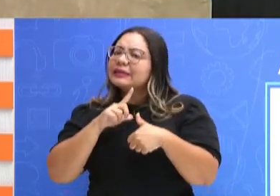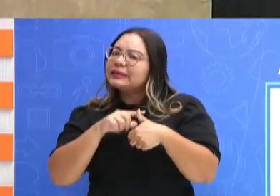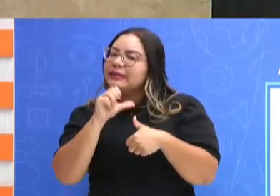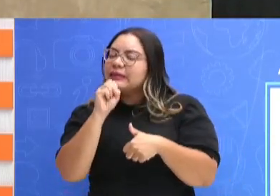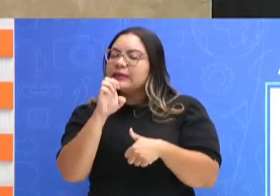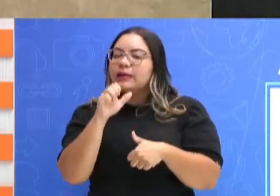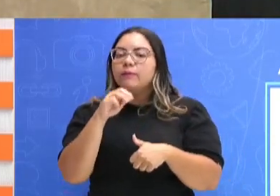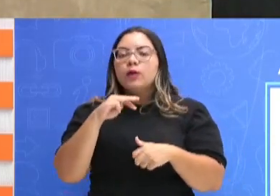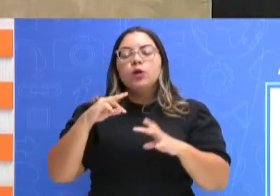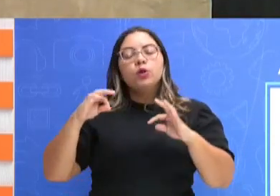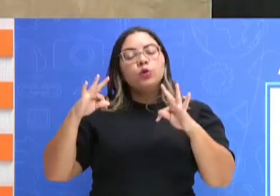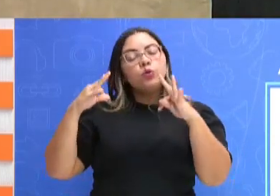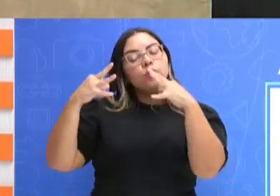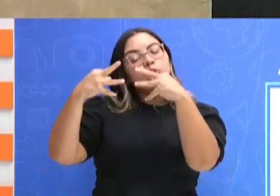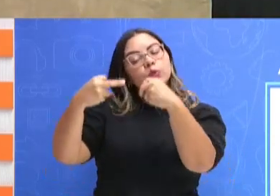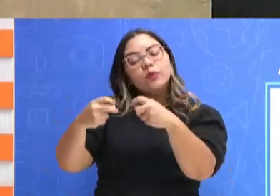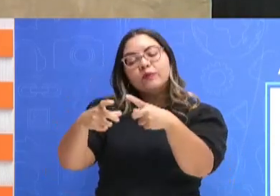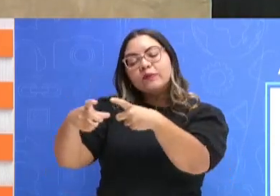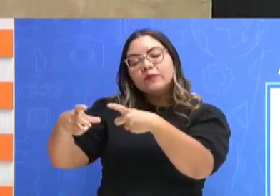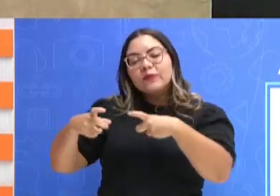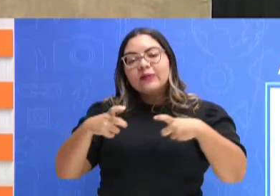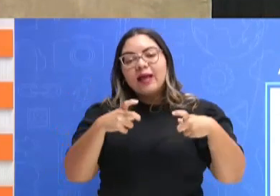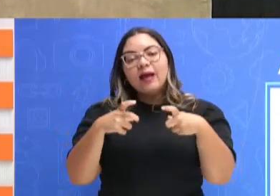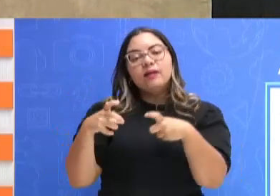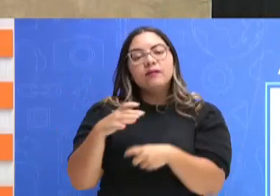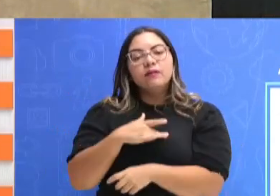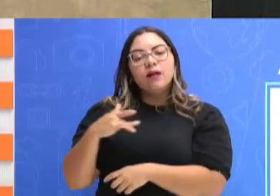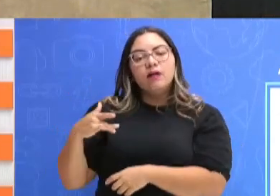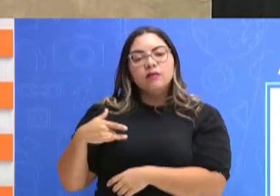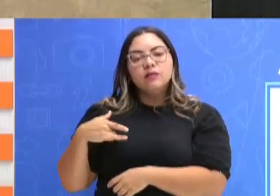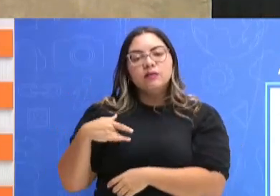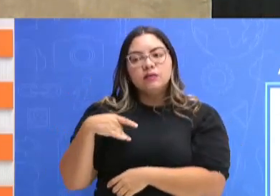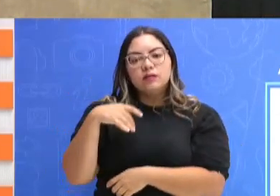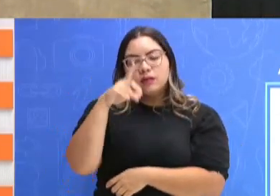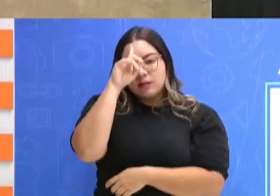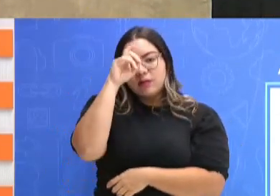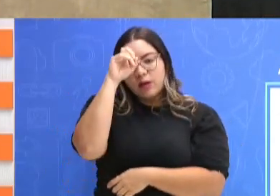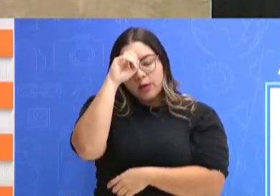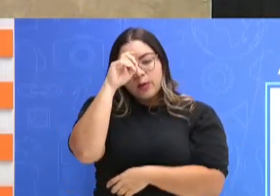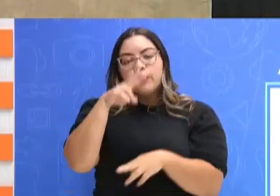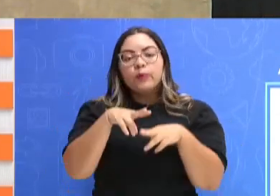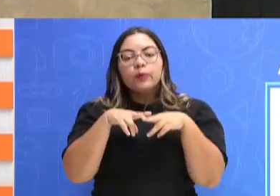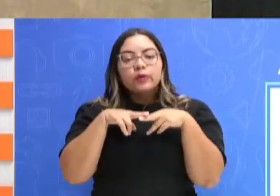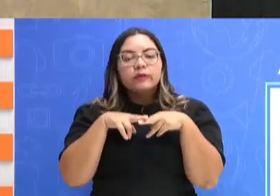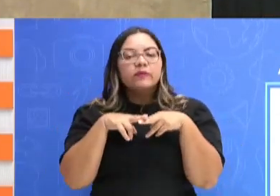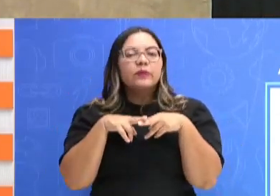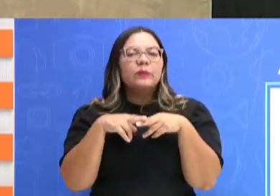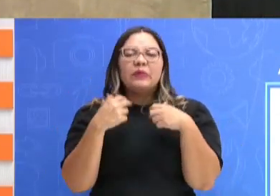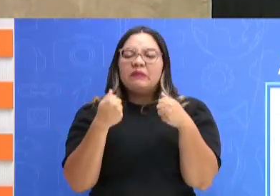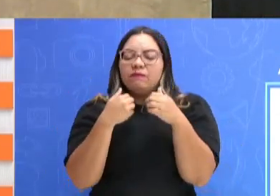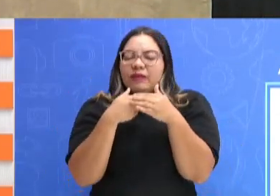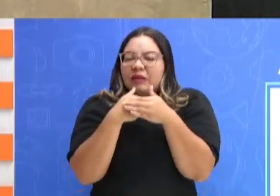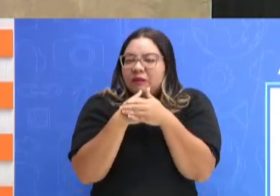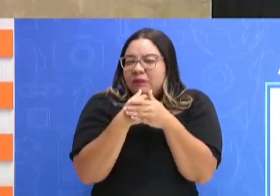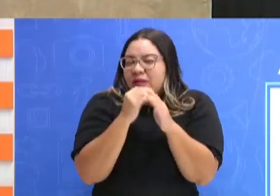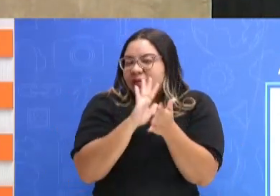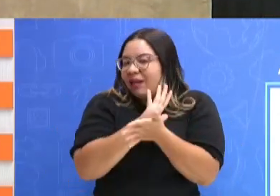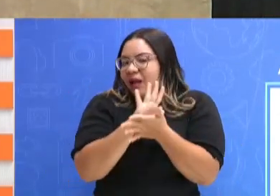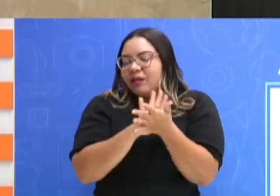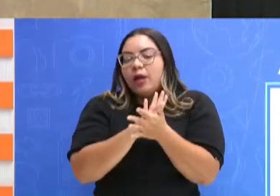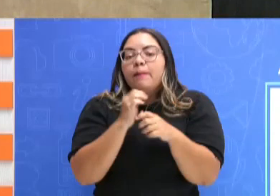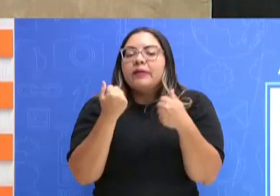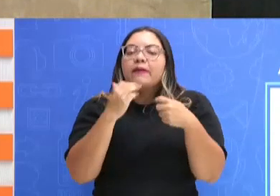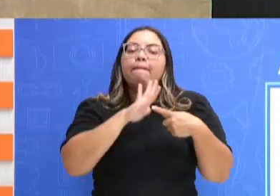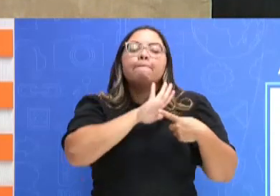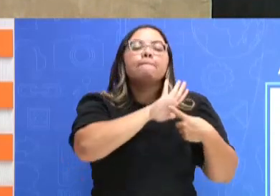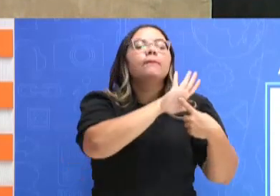infantil, todos os atendimentos. Que bom. O nosso objetivo é tornar o nosso governo é transparente. Nós não precisamos esconder nada de ninguém, não. Nós temos que